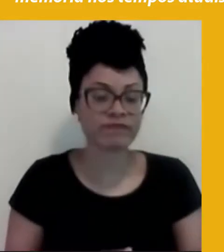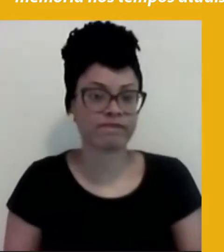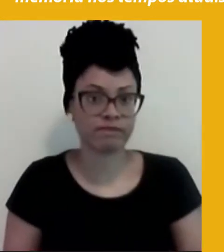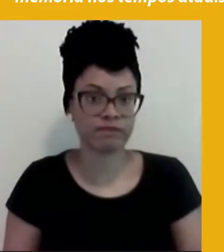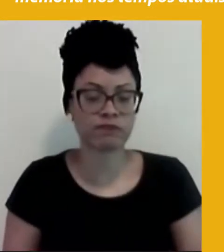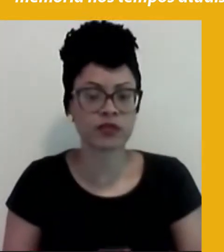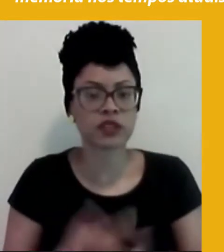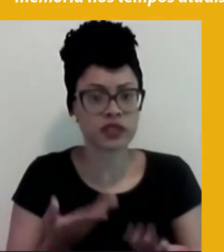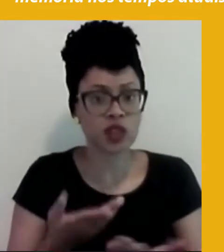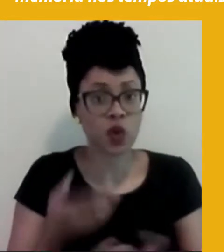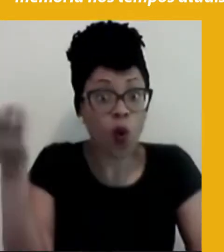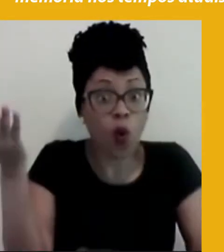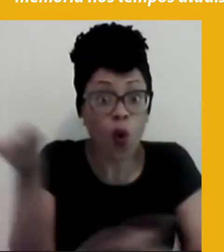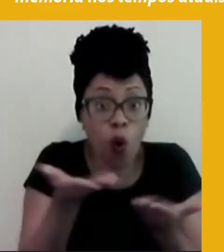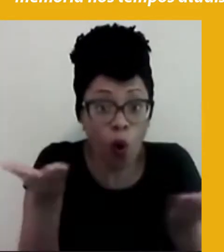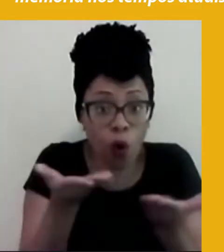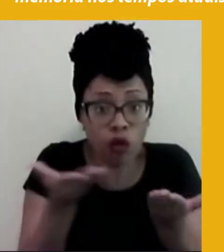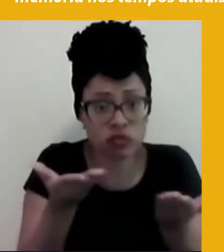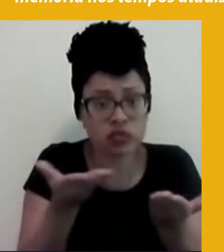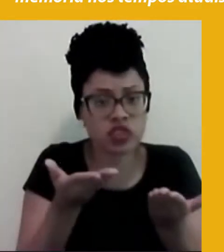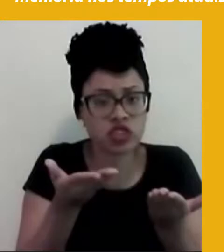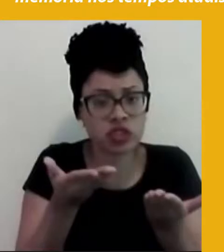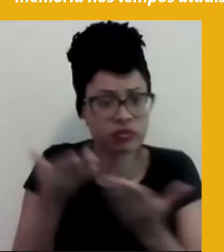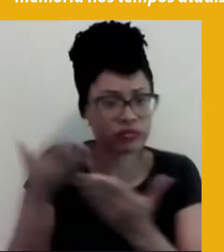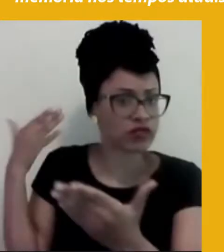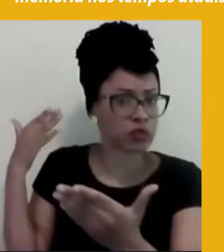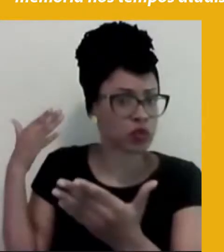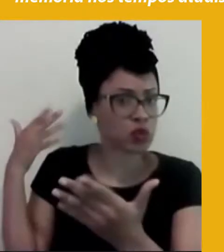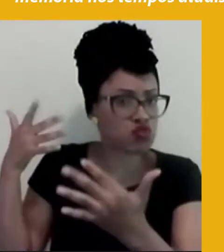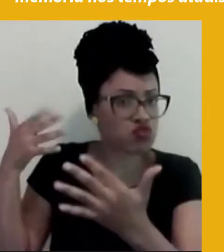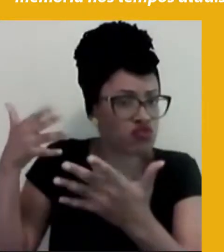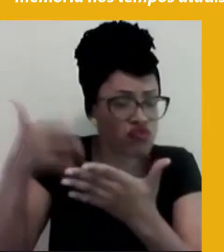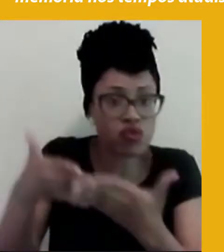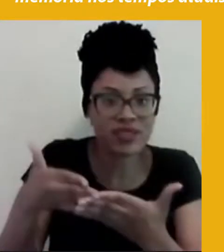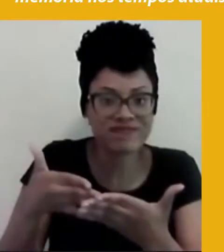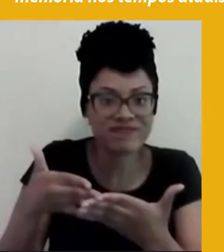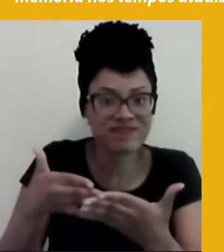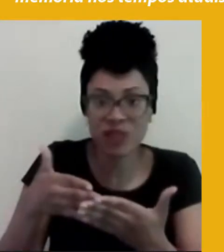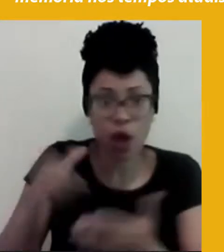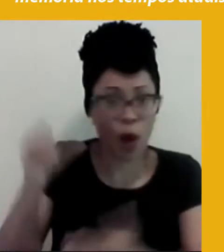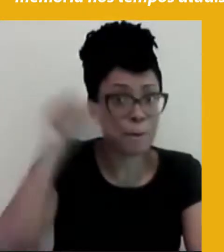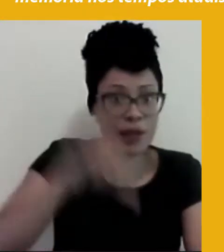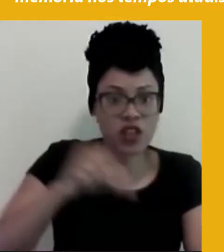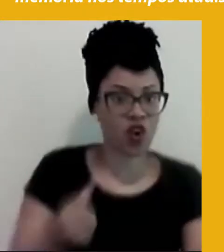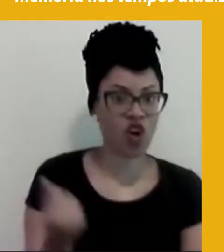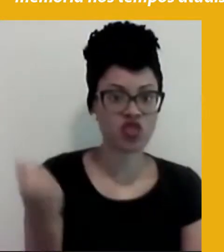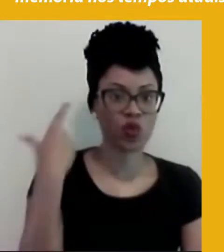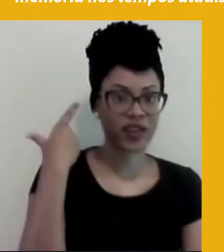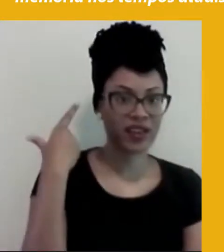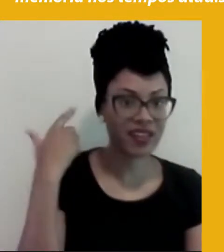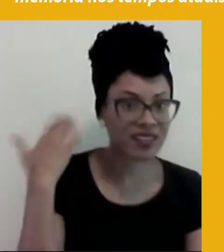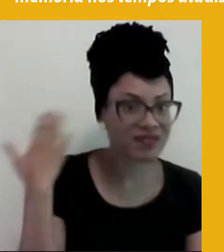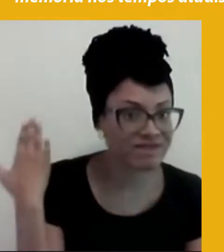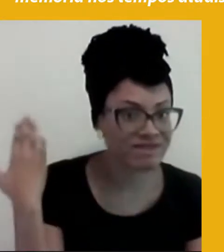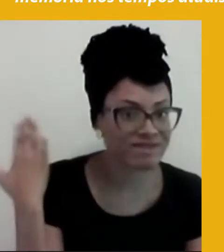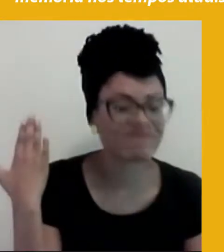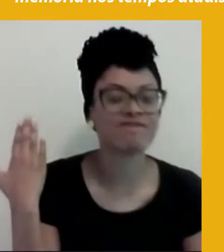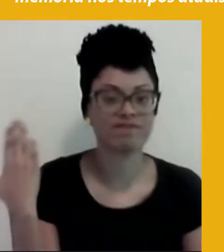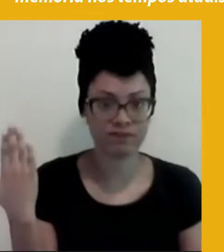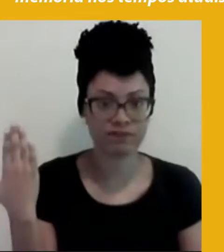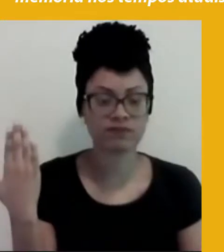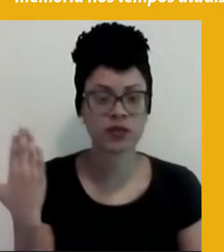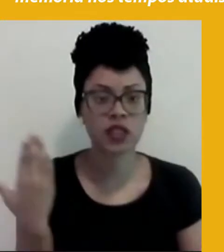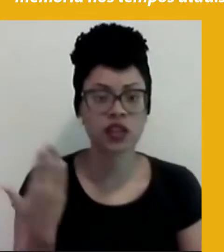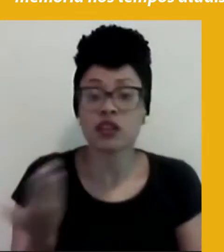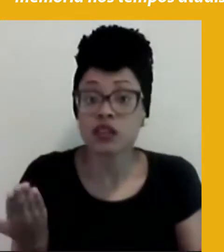falou, o equivalente do ministro da Saúde que não mostrou competência técnica foi demitido e eles tomaram medidas. A